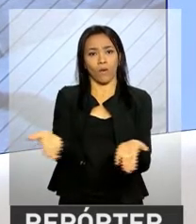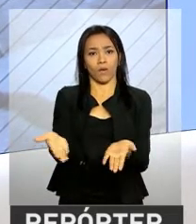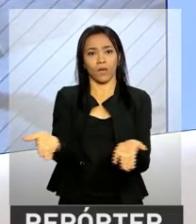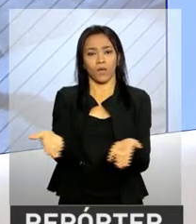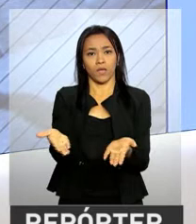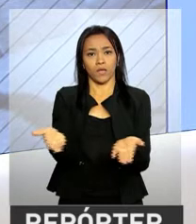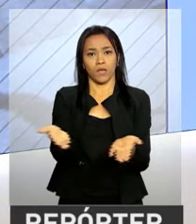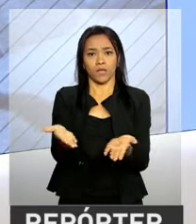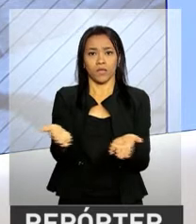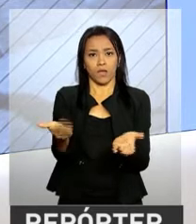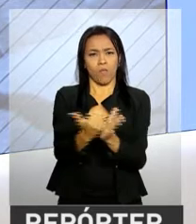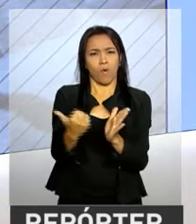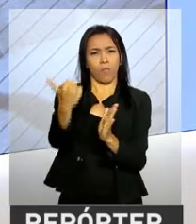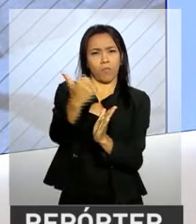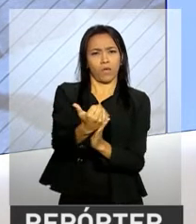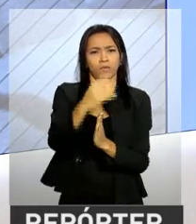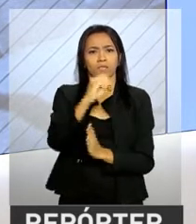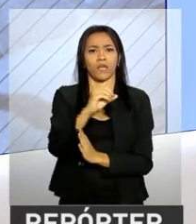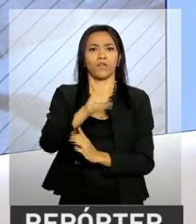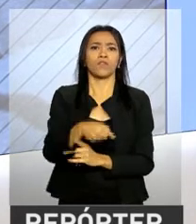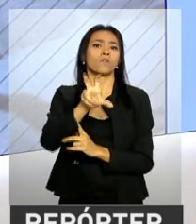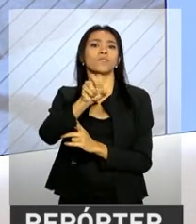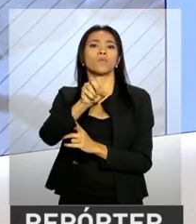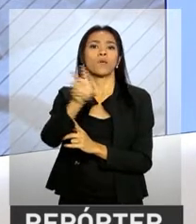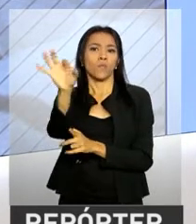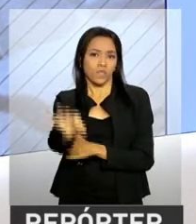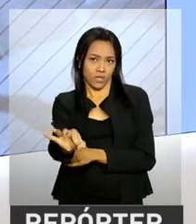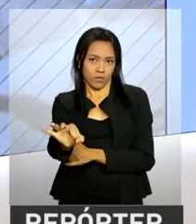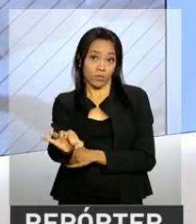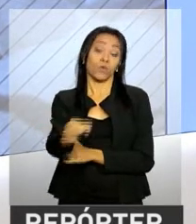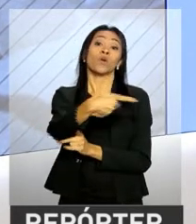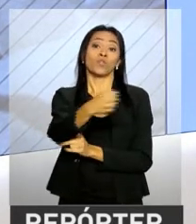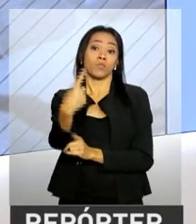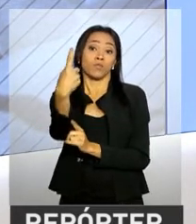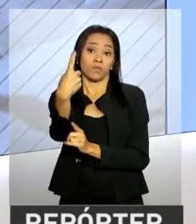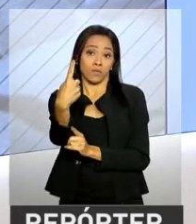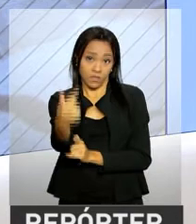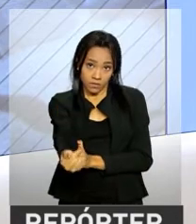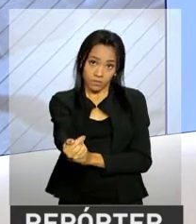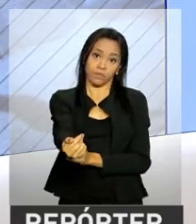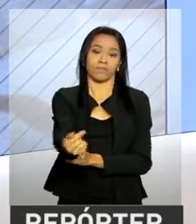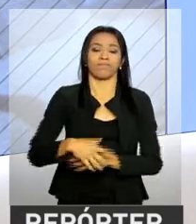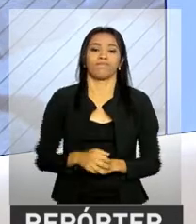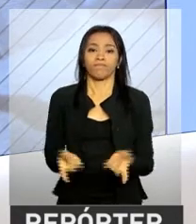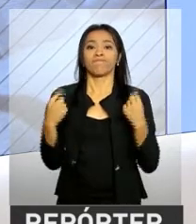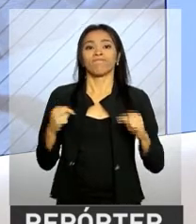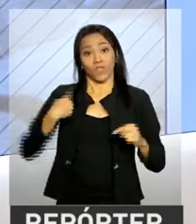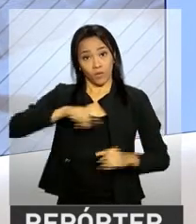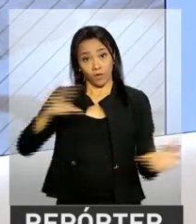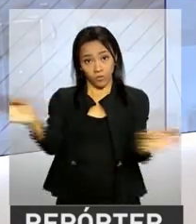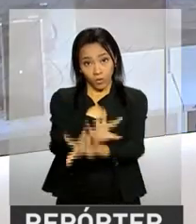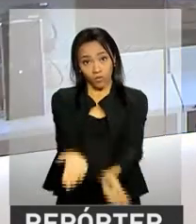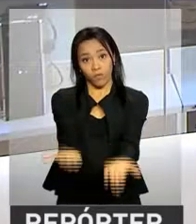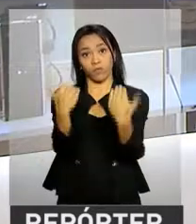é um aumento de 0,50 por cento para 2017 ea gente fica